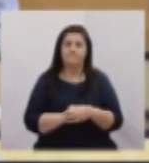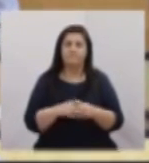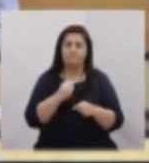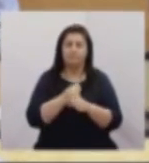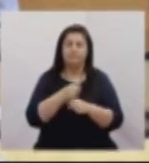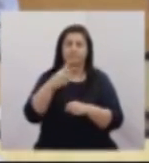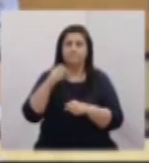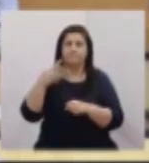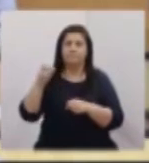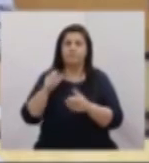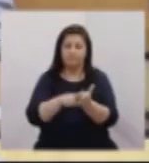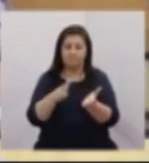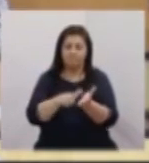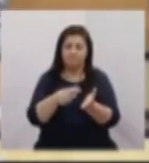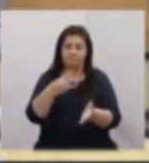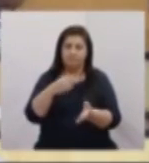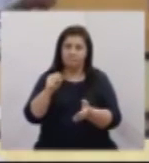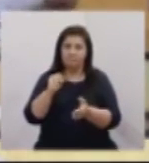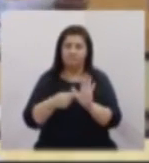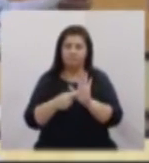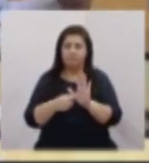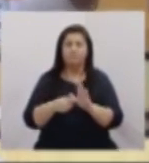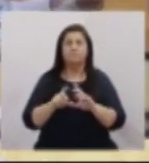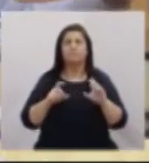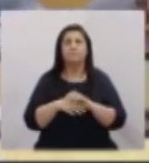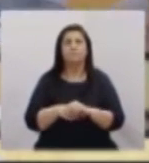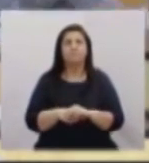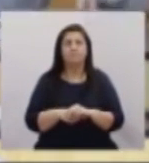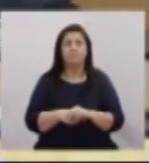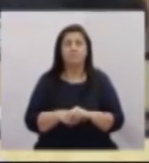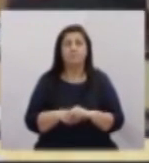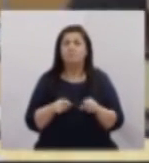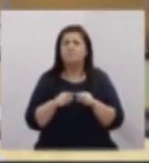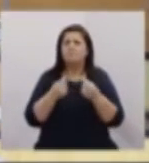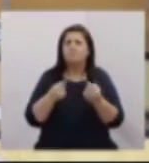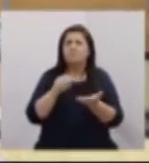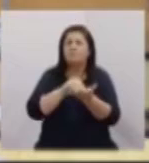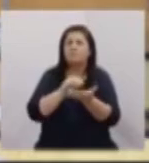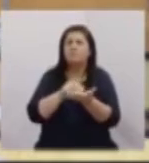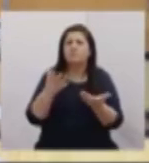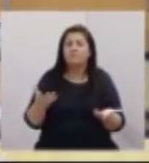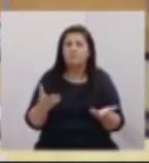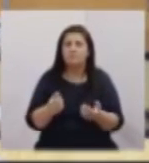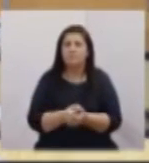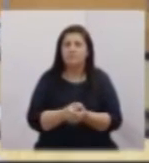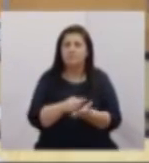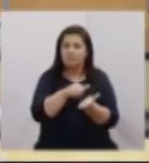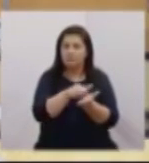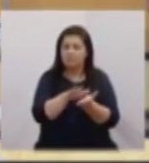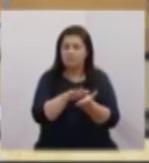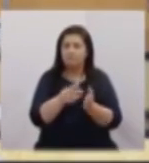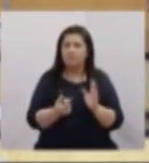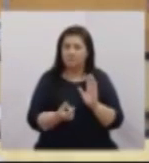31/5/2020, página 38 em anexo, considerando a ausência até o momento de repasse no valor destinado pela